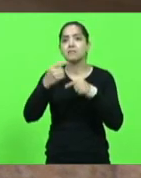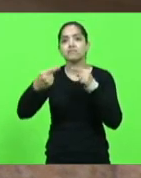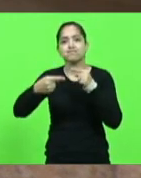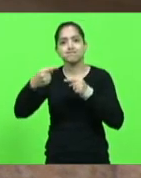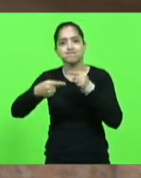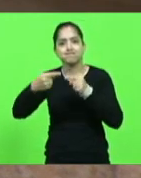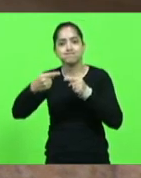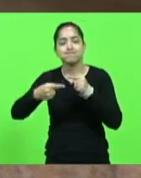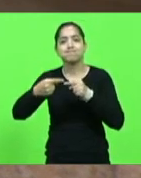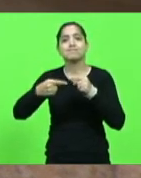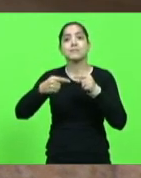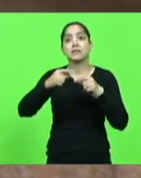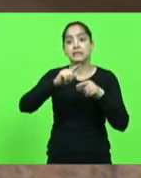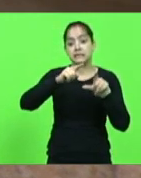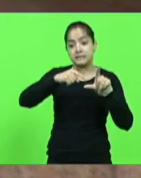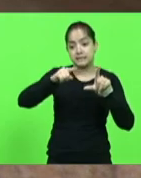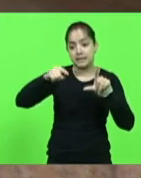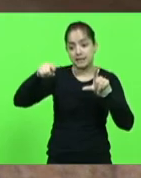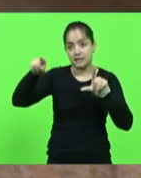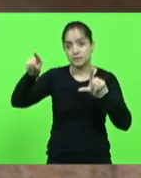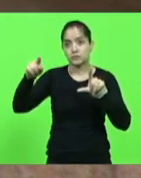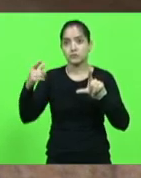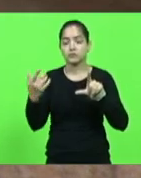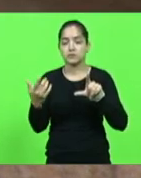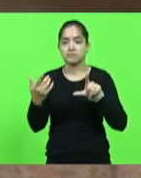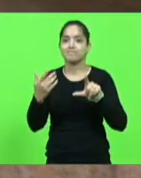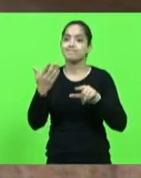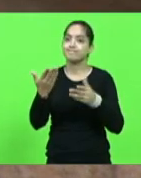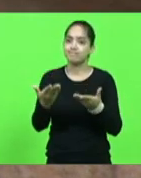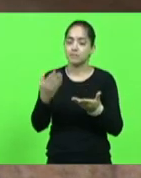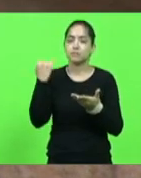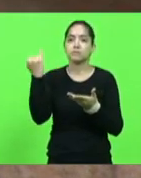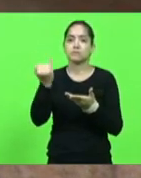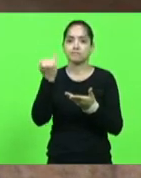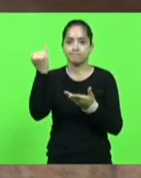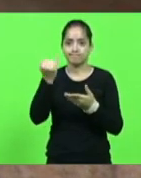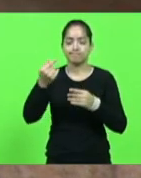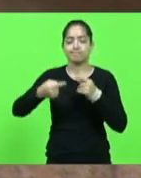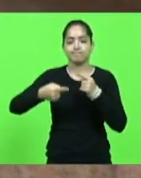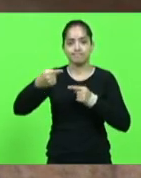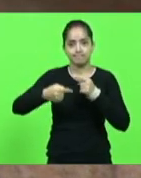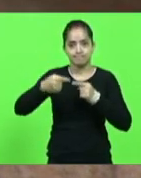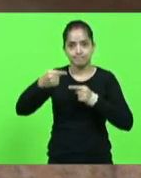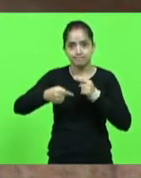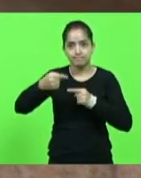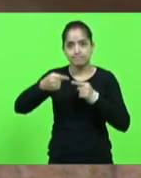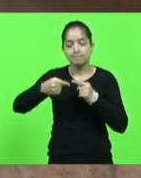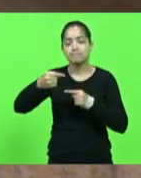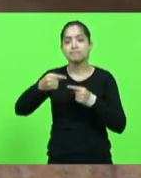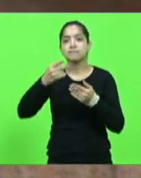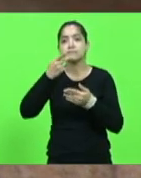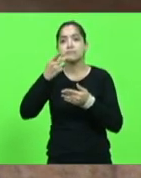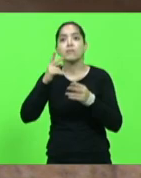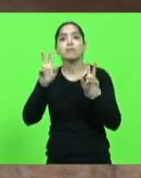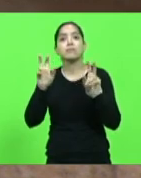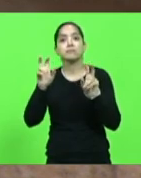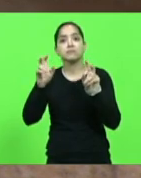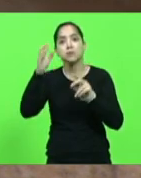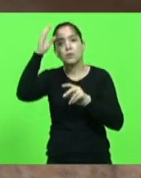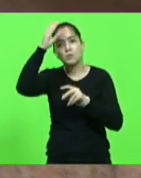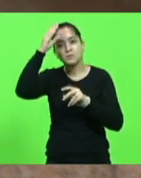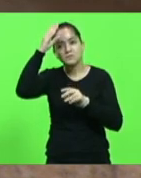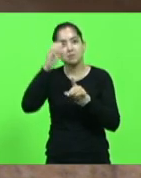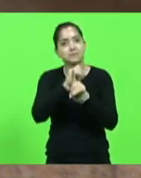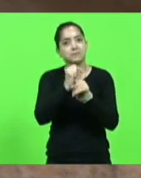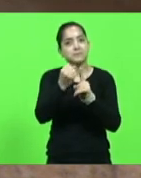de ter dados também sobre o assunto, por isso a importância de fazer esse debate, de falar sobre o tema, de conscientizar a